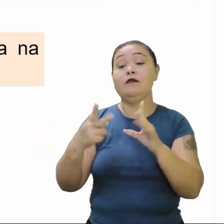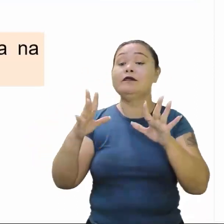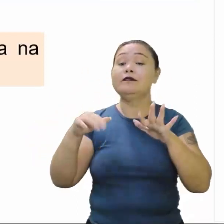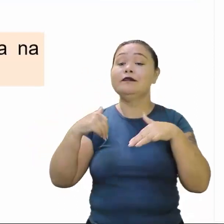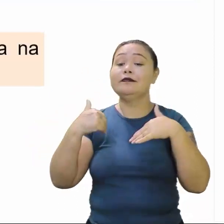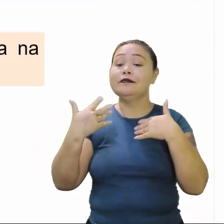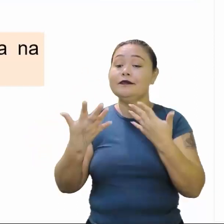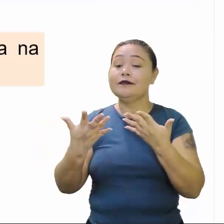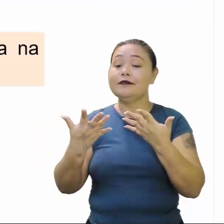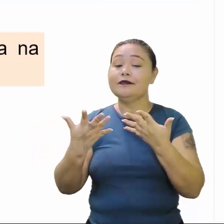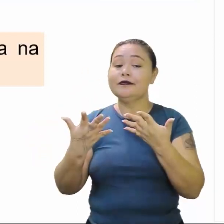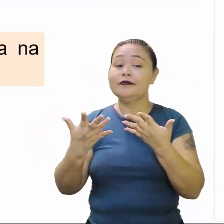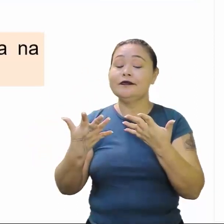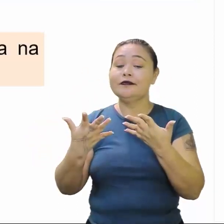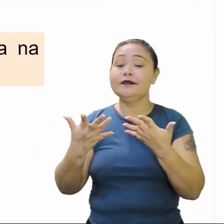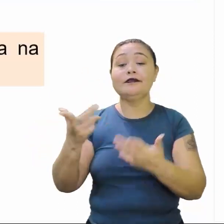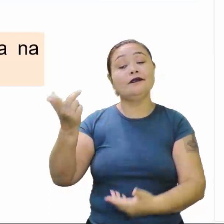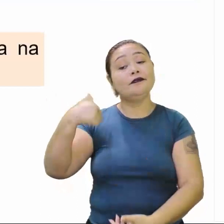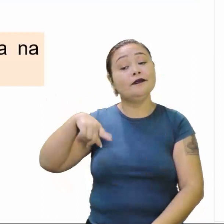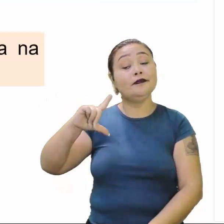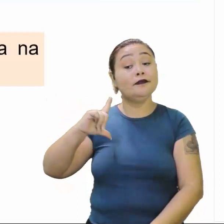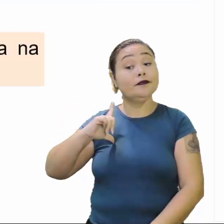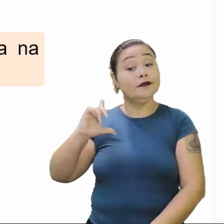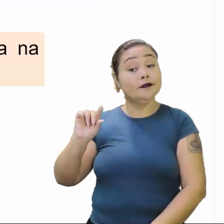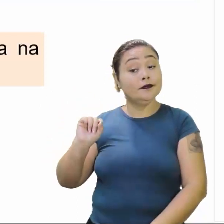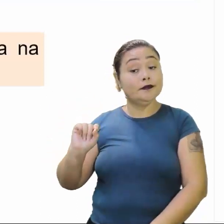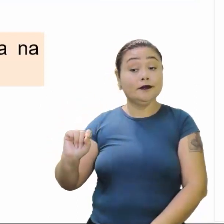assim, nós temos que